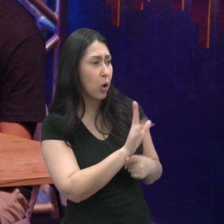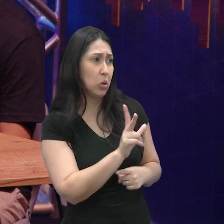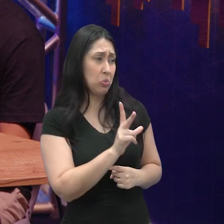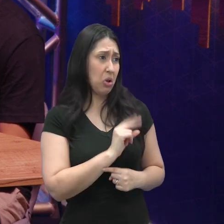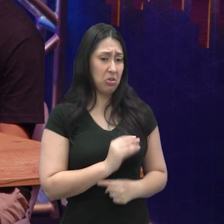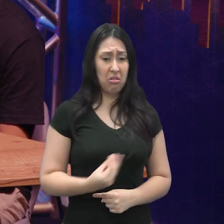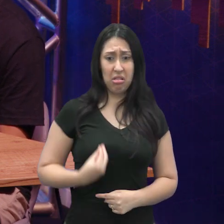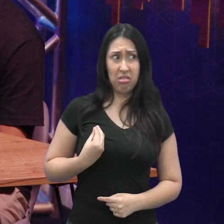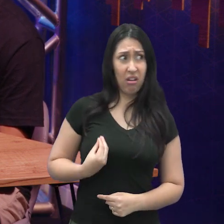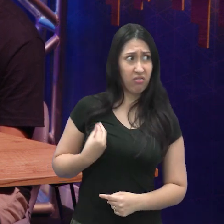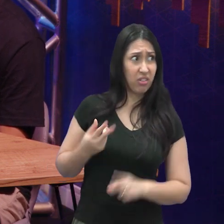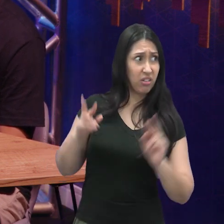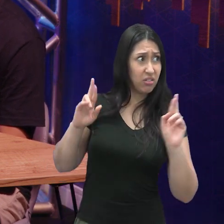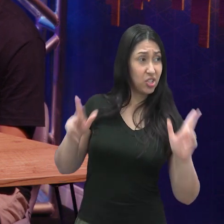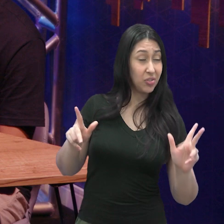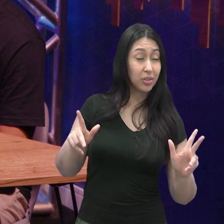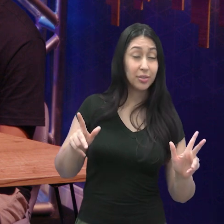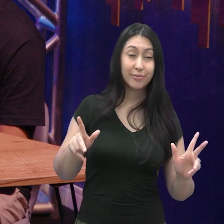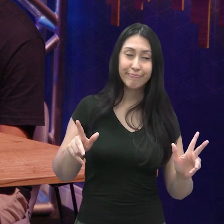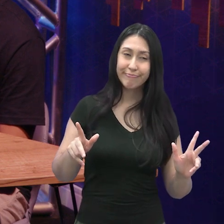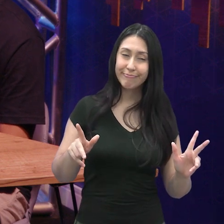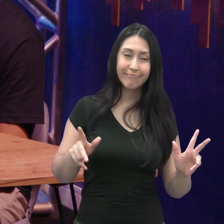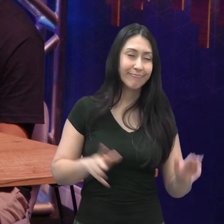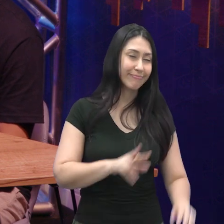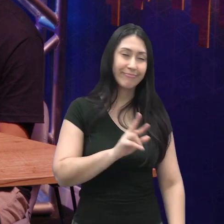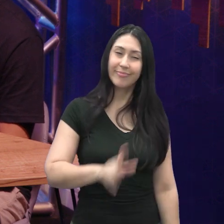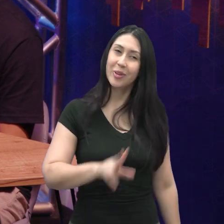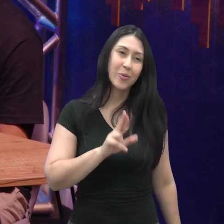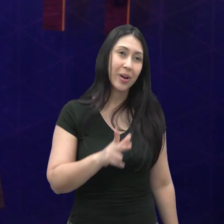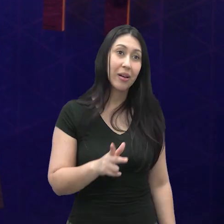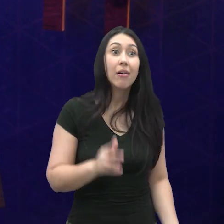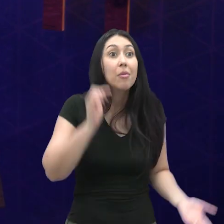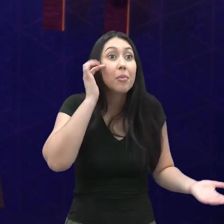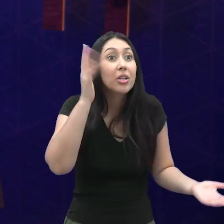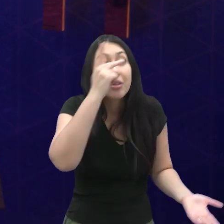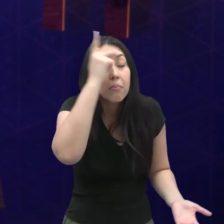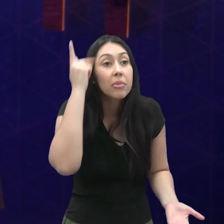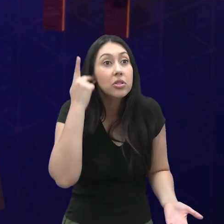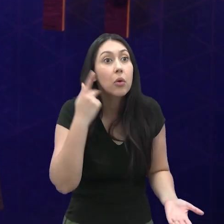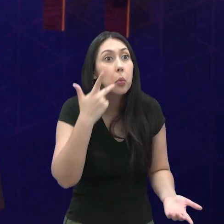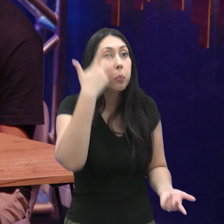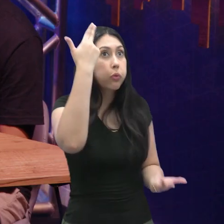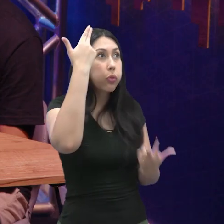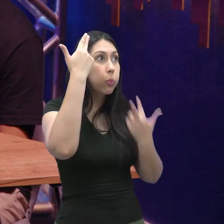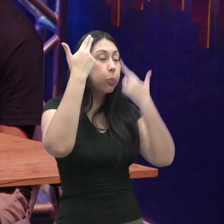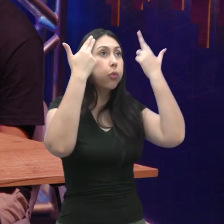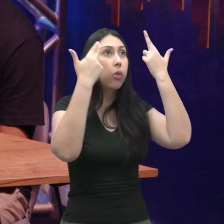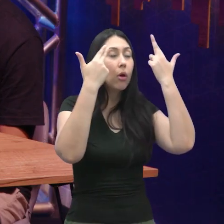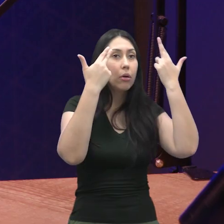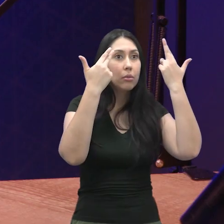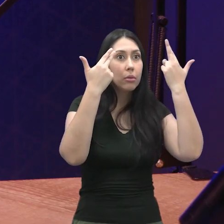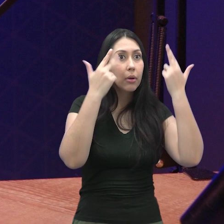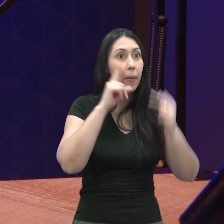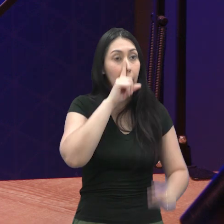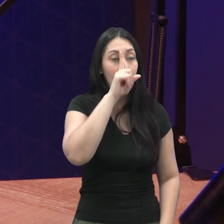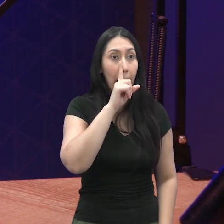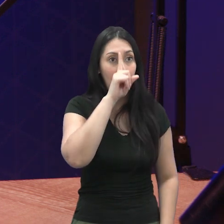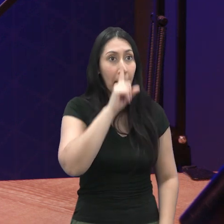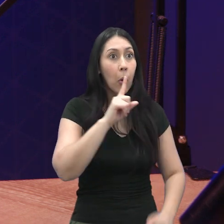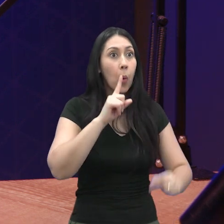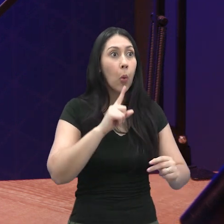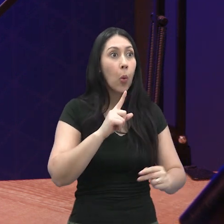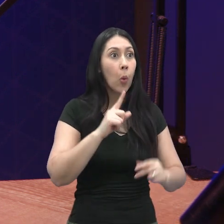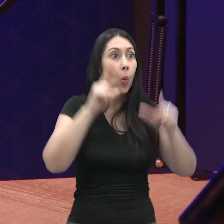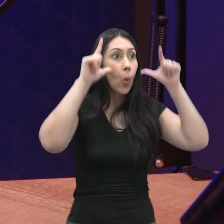mas isso nunca aconteceria. Só que na vida real, isso a gente já vê, né? Imagina uma pessoa fazer uma cirurgia em que ela sabe que ela pode perder